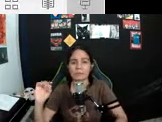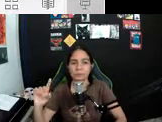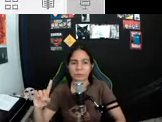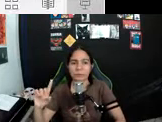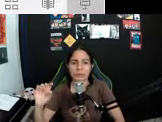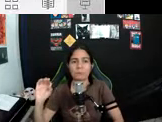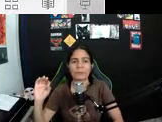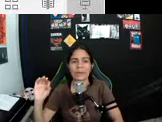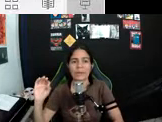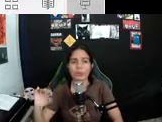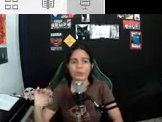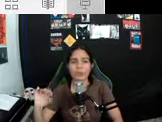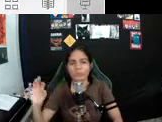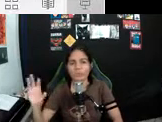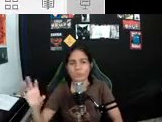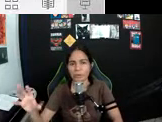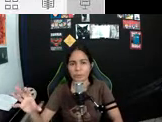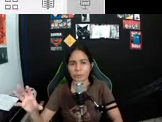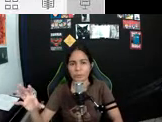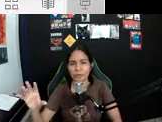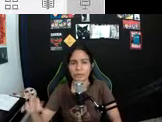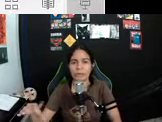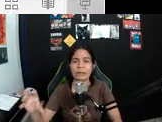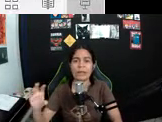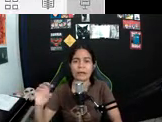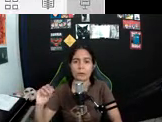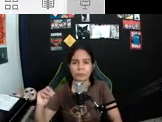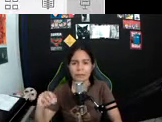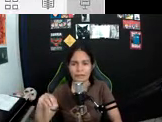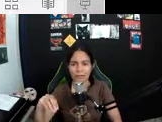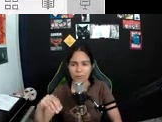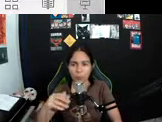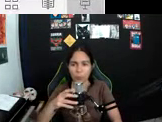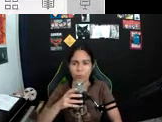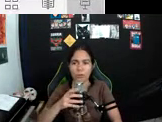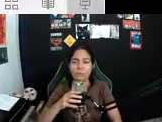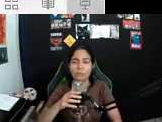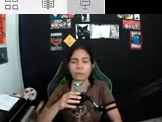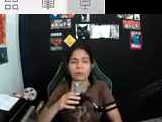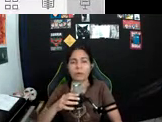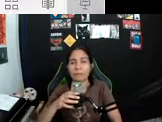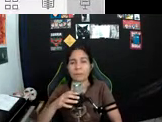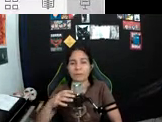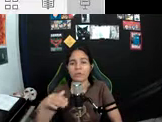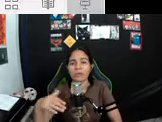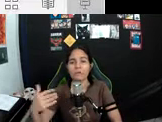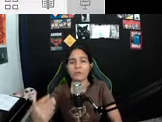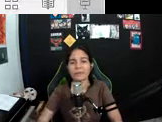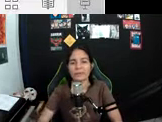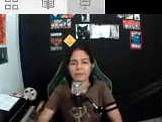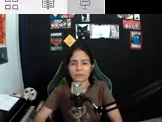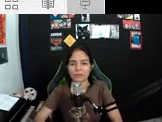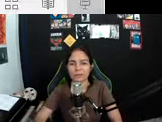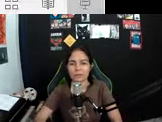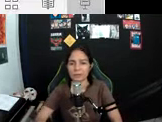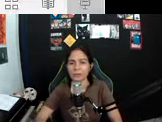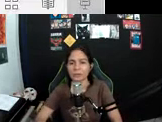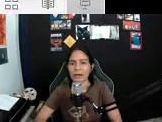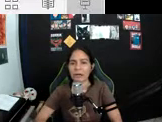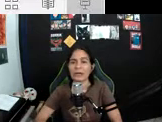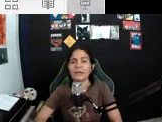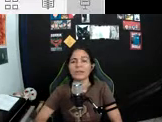considera-se, primeiro, anúncio, publicidade ou propaganda, a comunicação ao público por qualquer meio de divulgação de